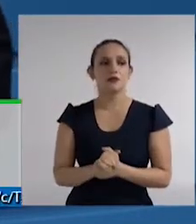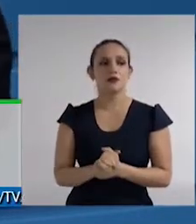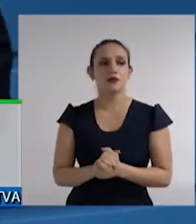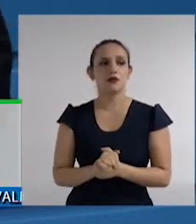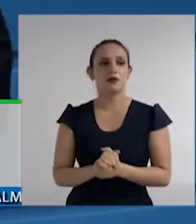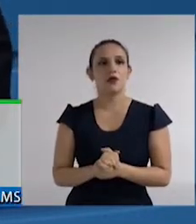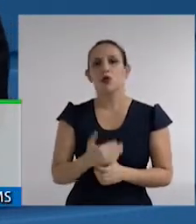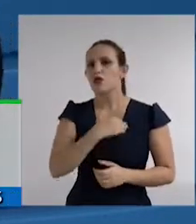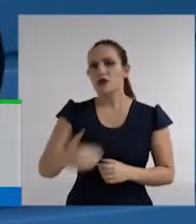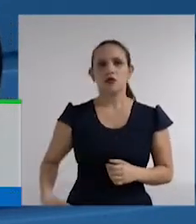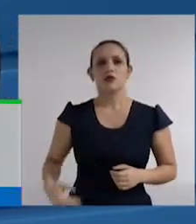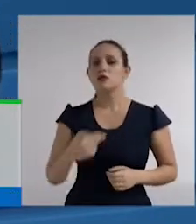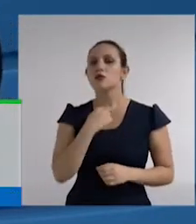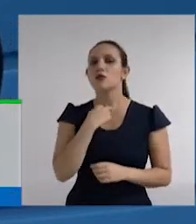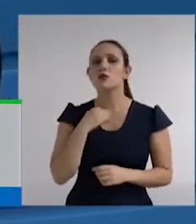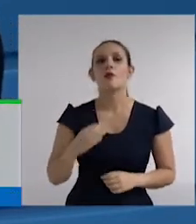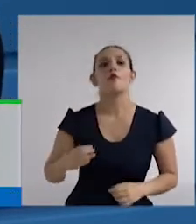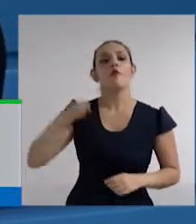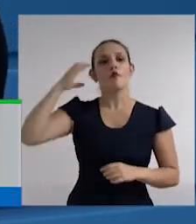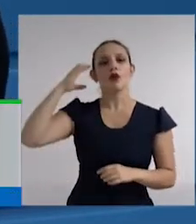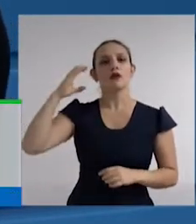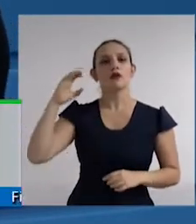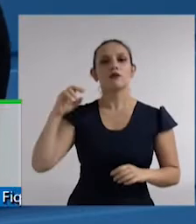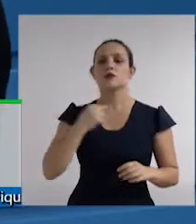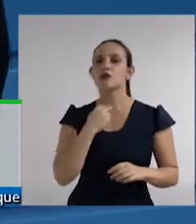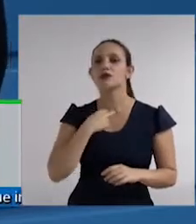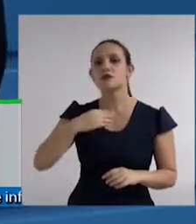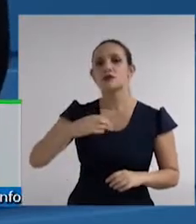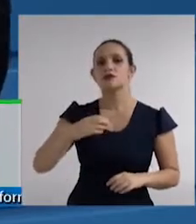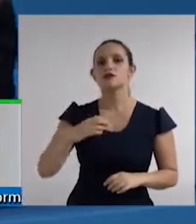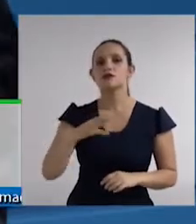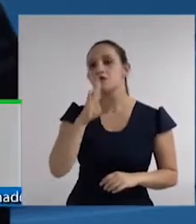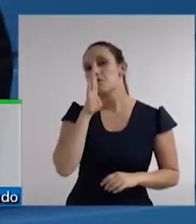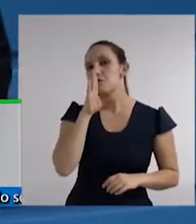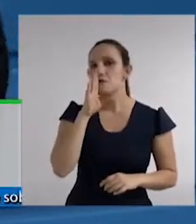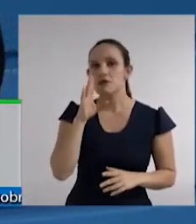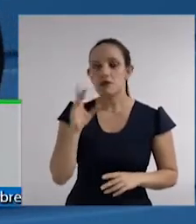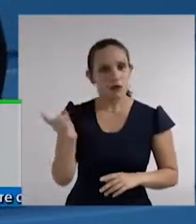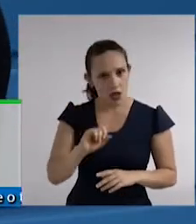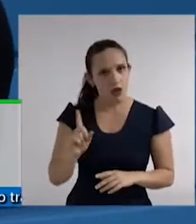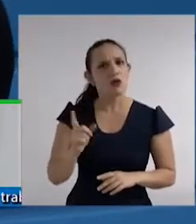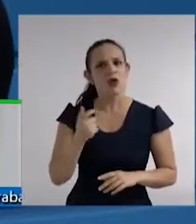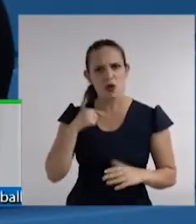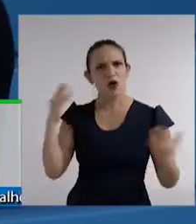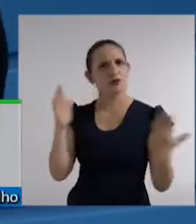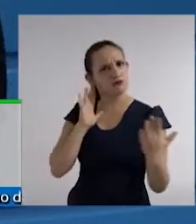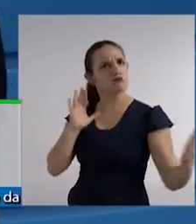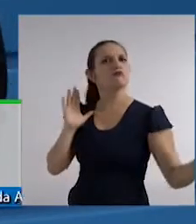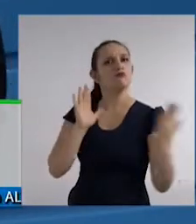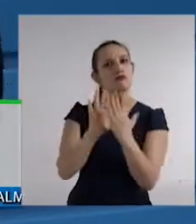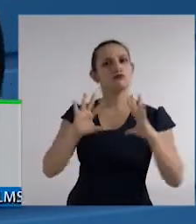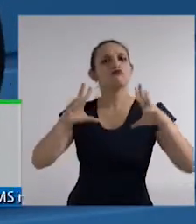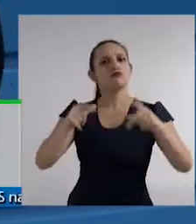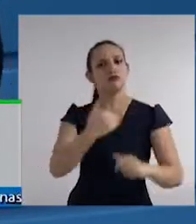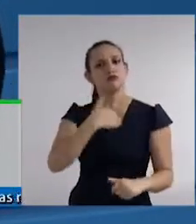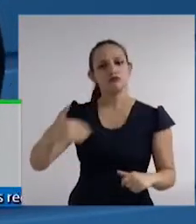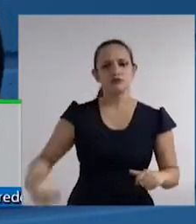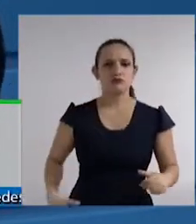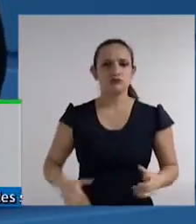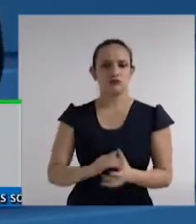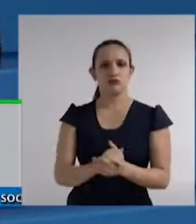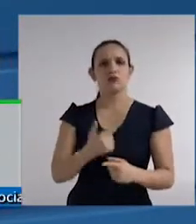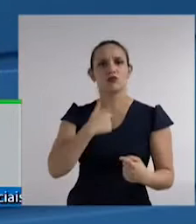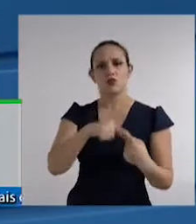ser leniente, o governo não pode ser fraco. E aí eu encaro o governo em todas as suas nuances, o